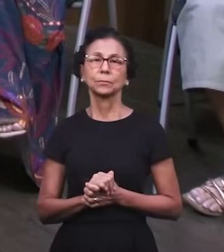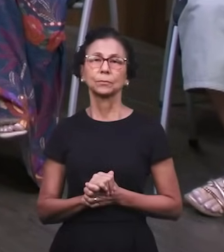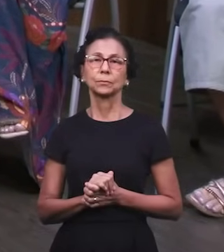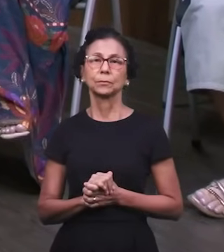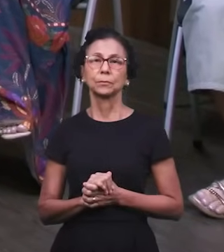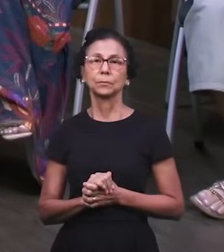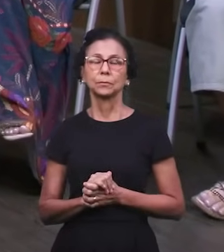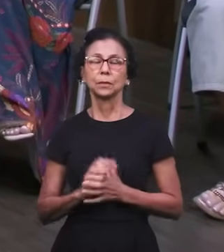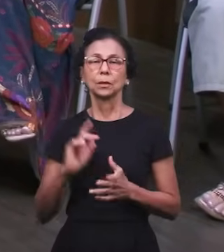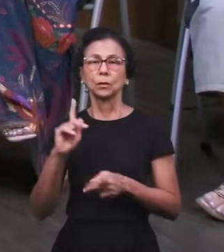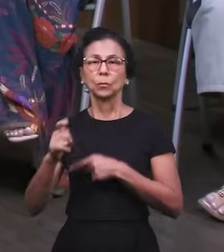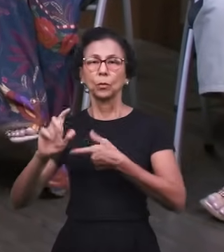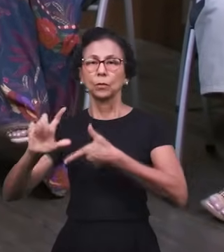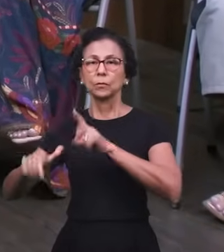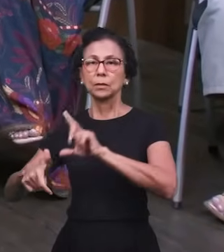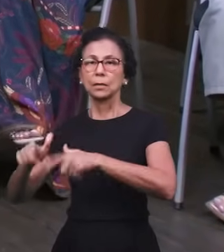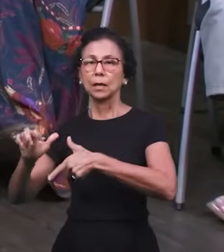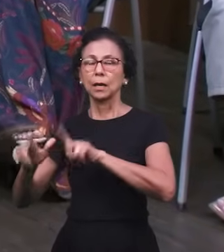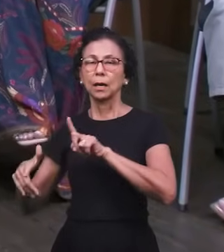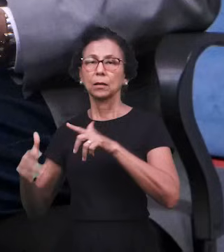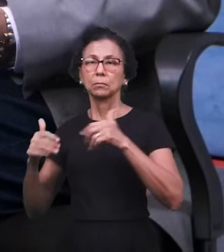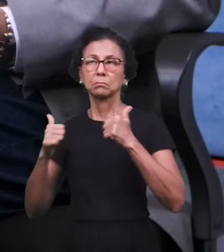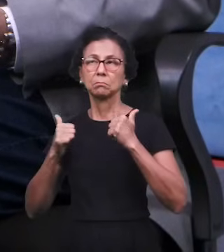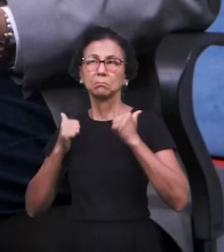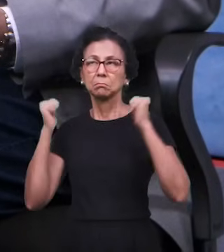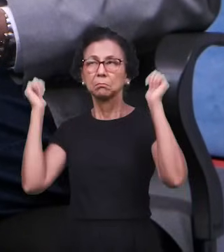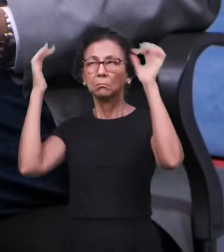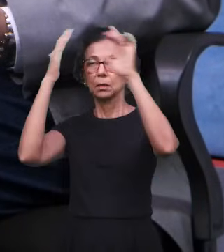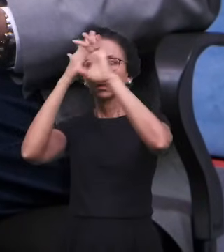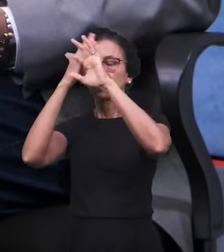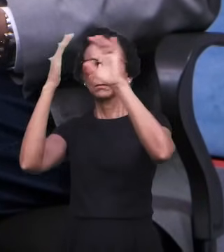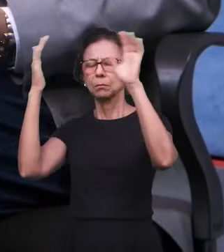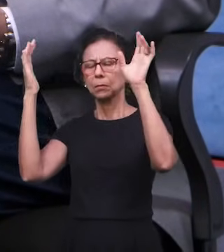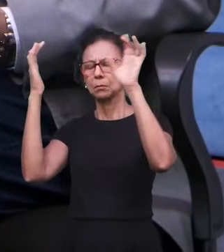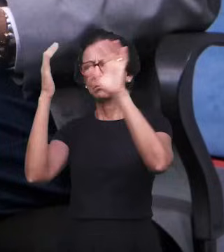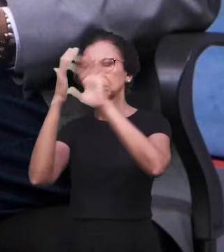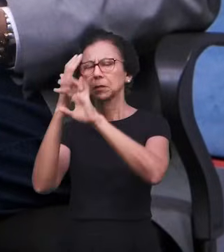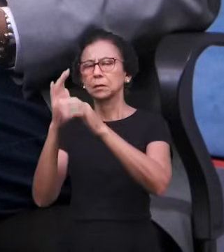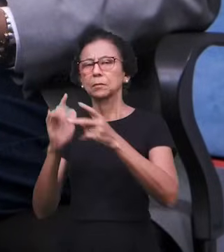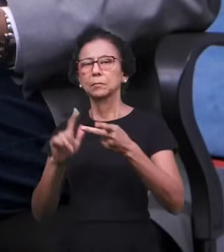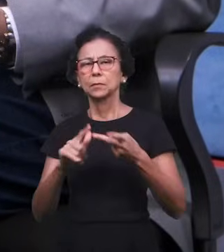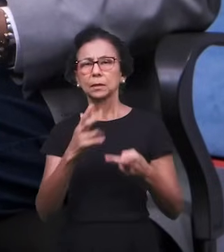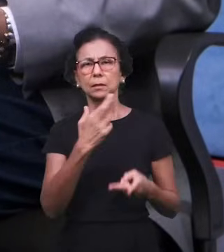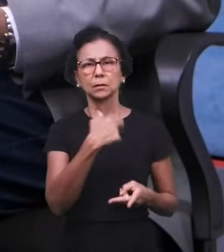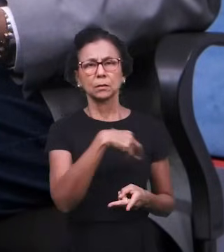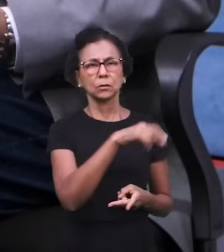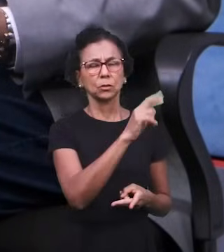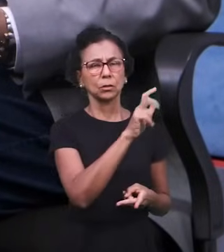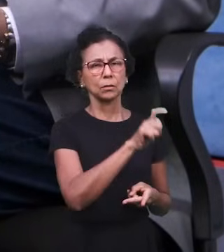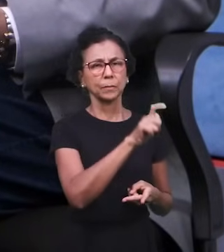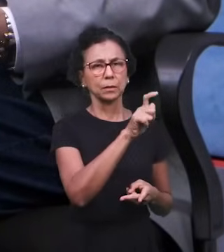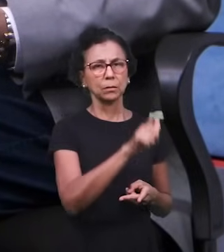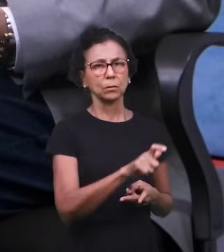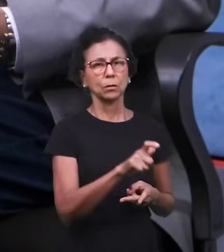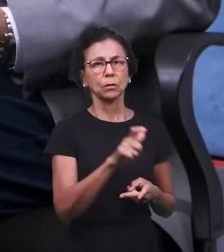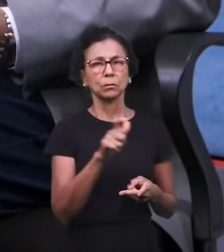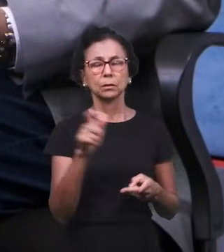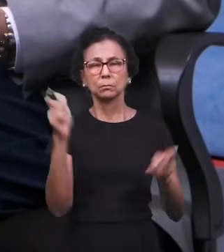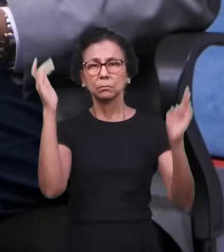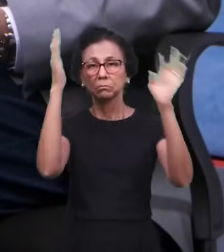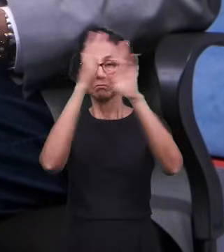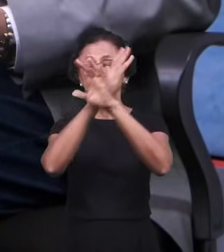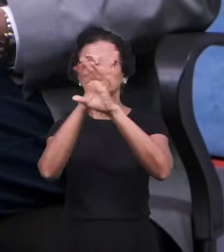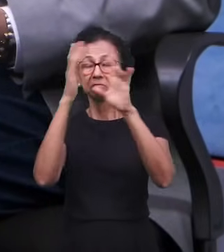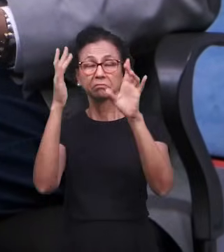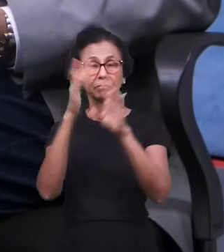não estavam atentos àquele momento. E nós podemos trazer isso e aplicar isso da mesma forma para o